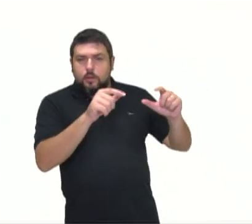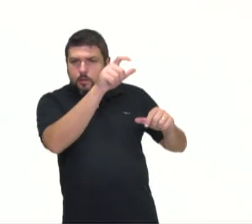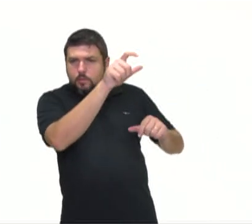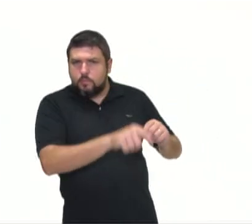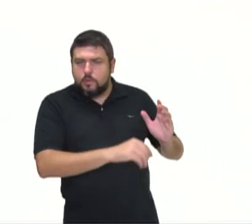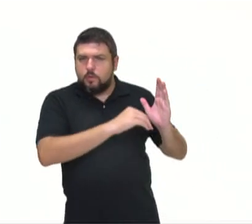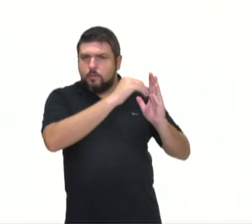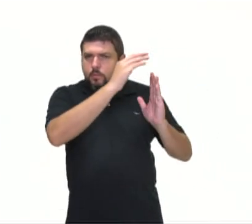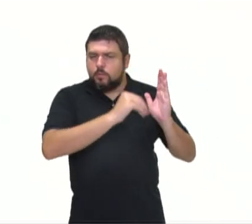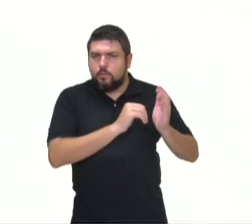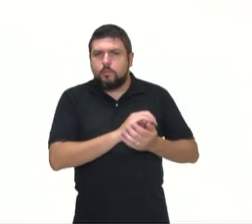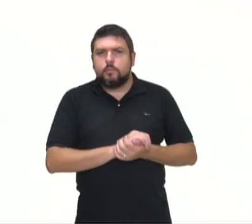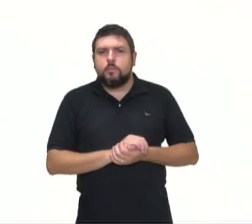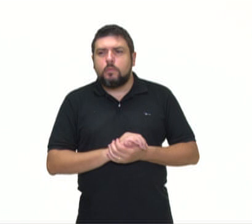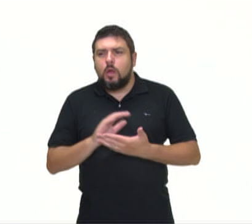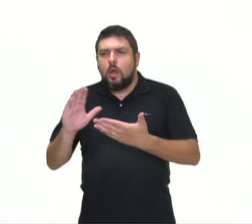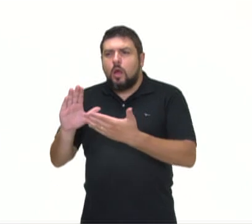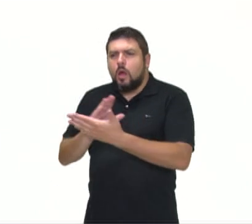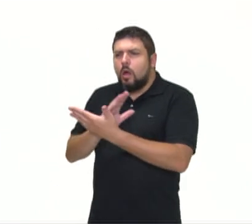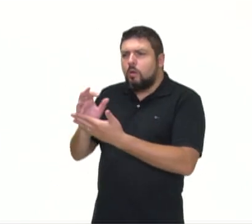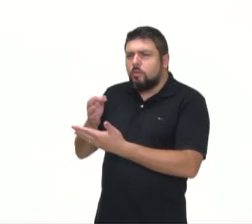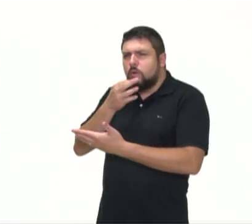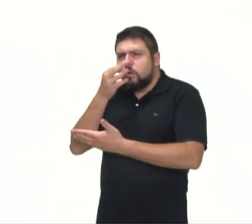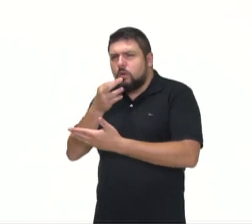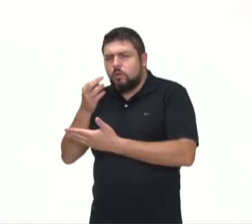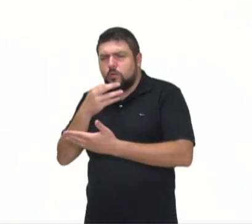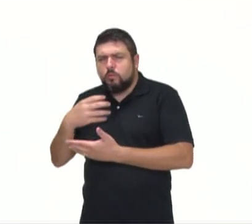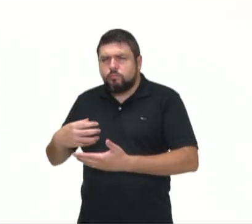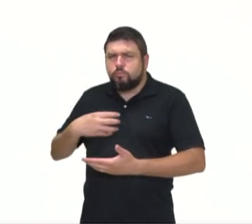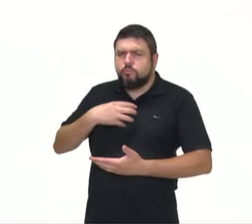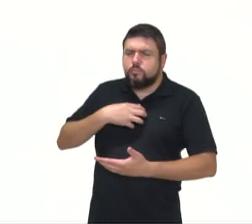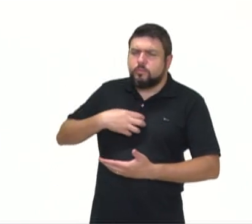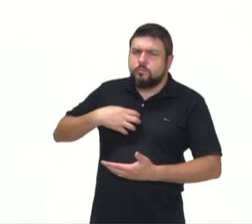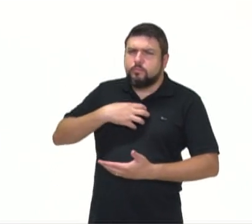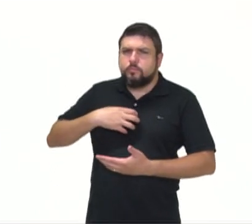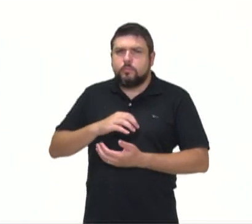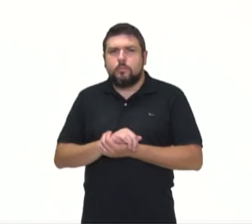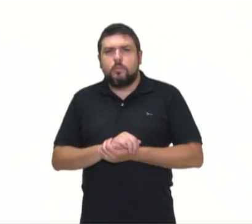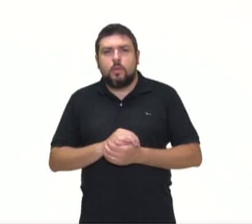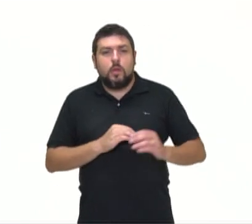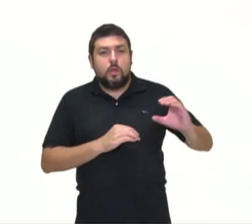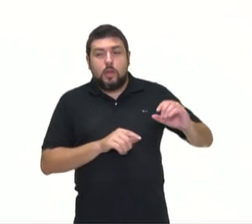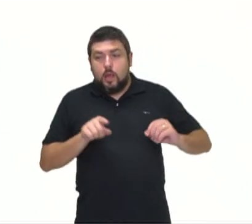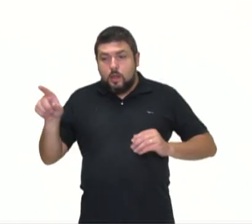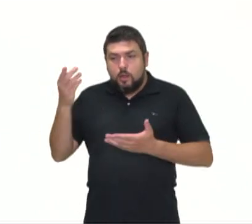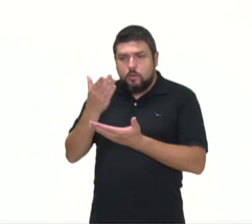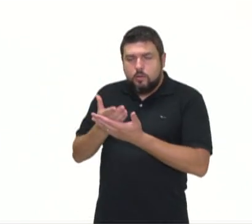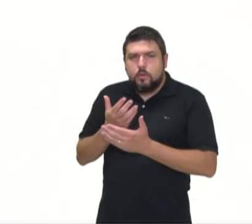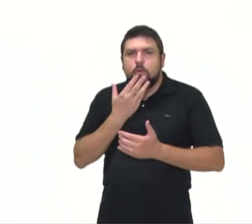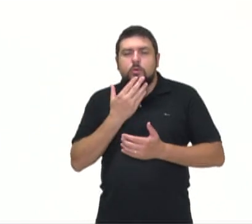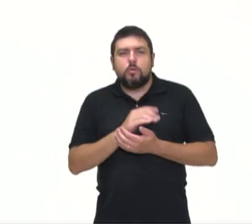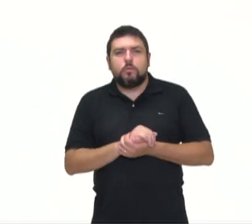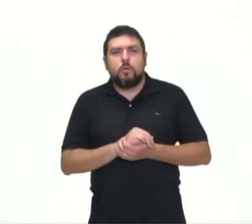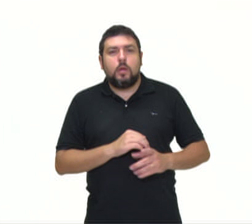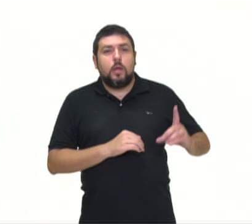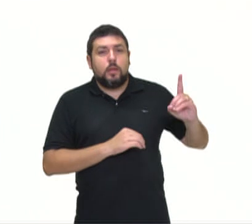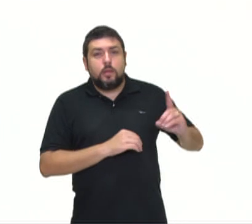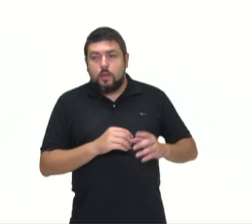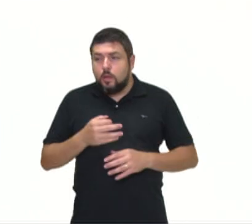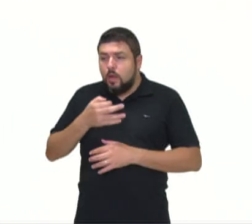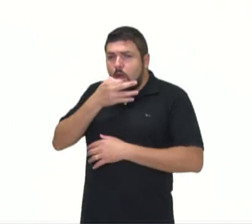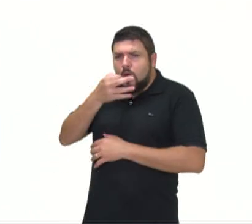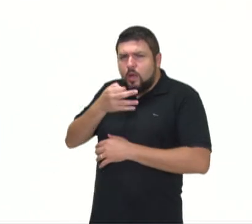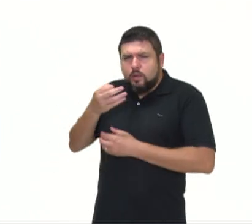Alguns críticos ficaram insatisfeitos. C. Ele estudava as cores. D. A crítica não o